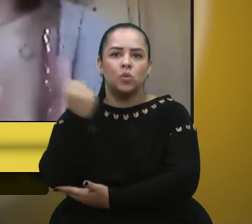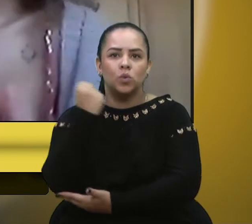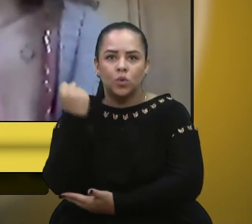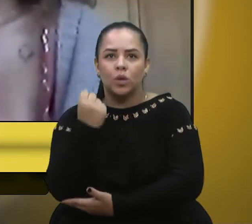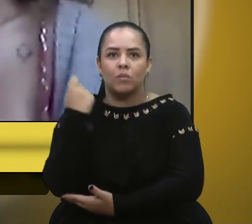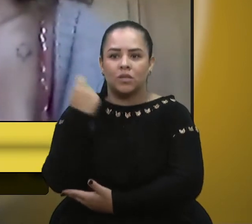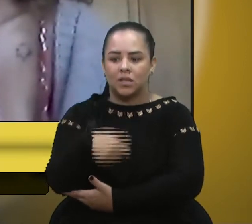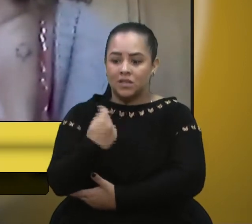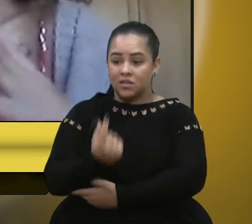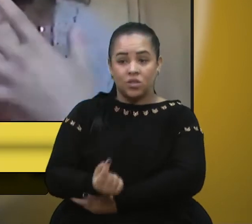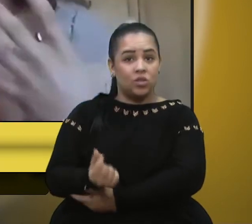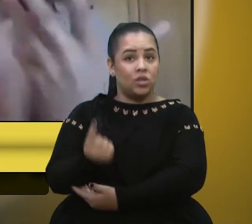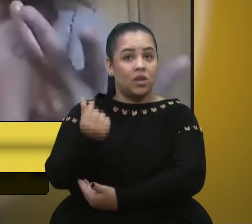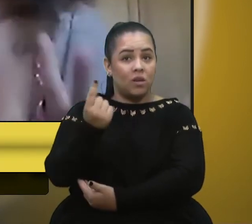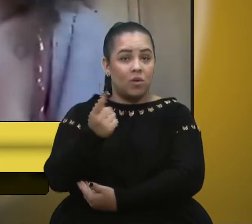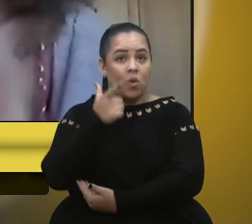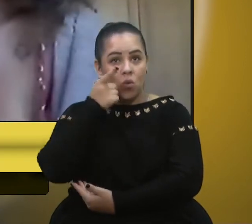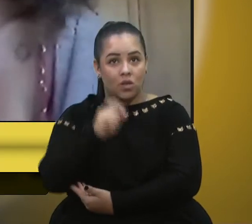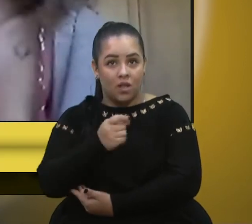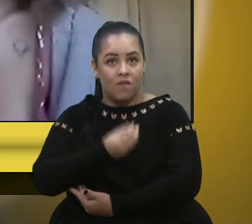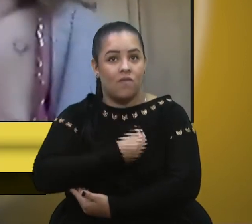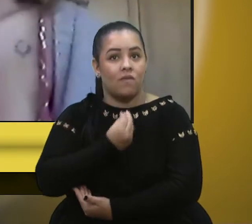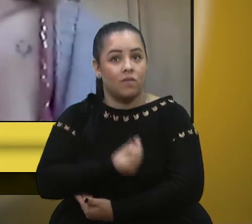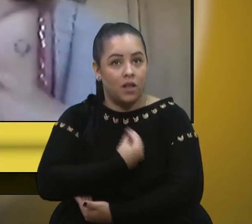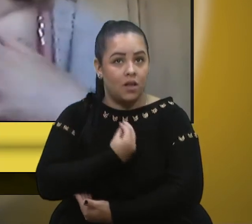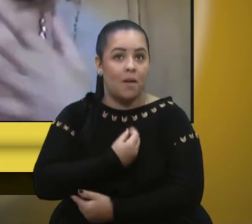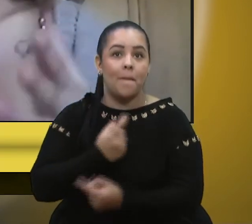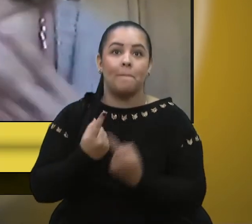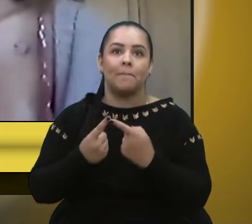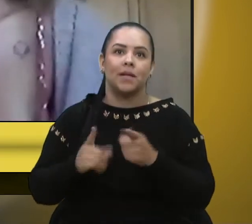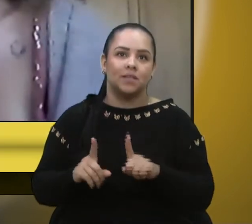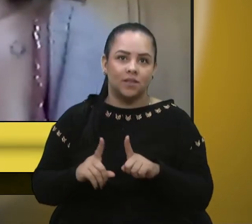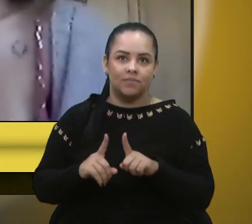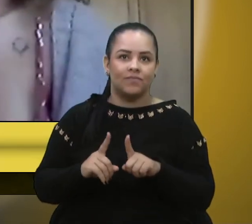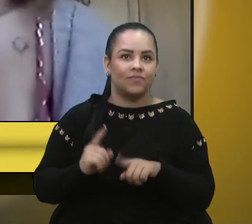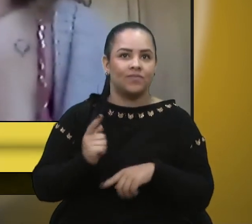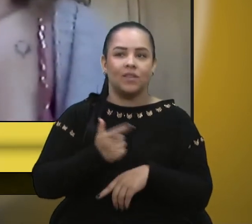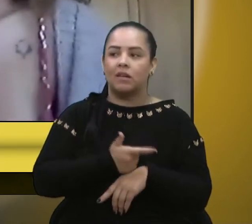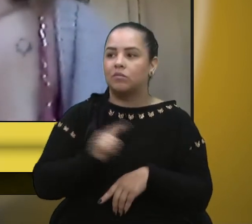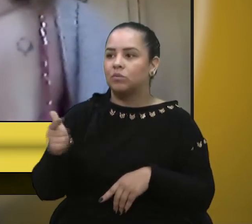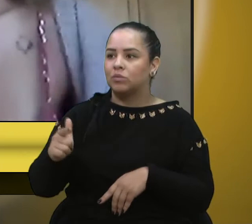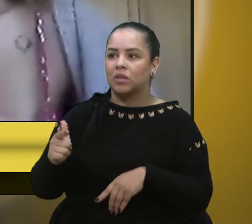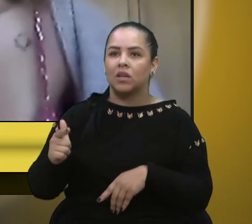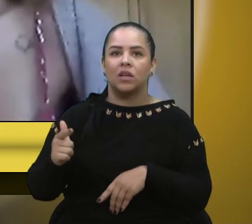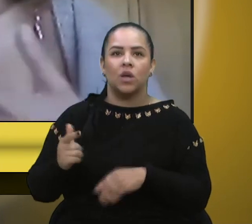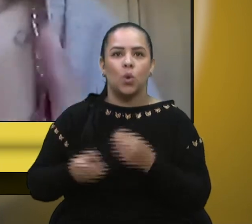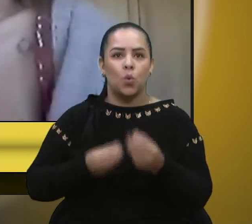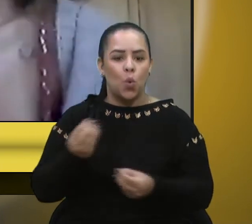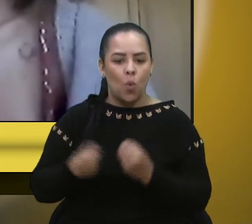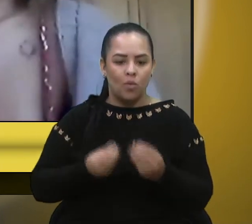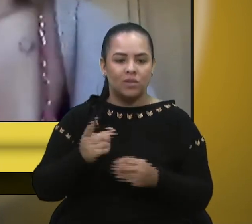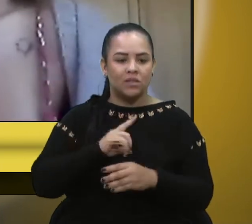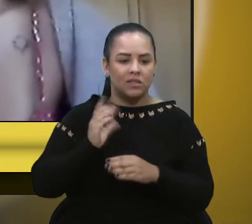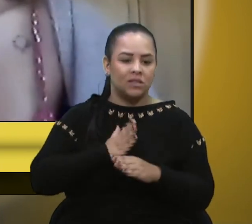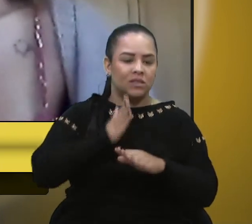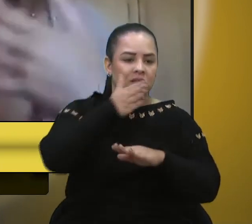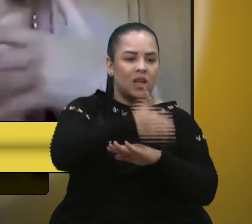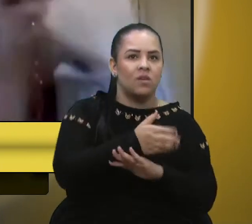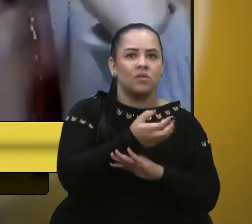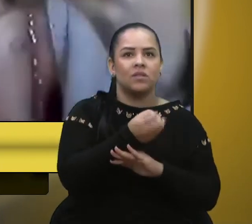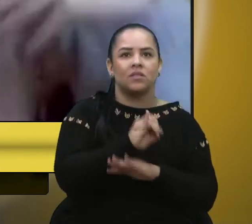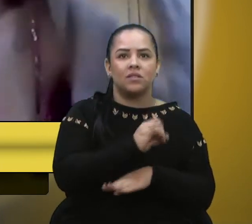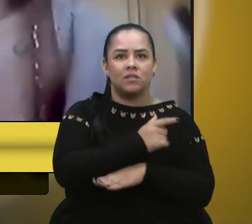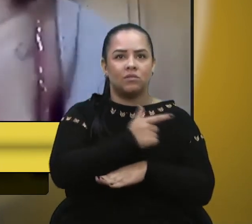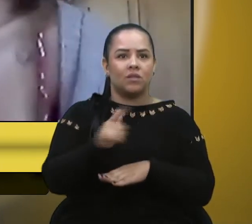necessitando desse dinheiro para sua sobrevivência, mas elas não têm como ter acesso se não haverem